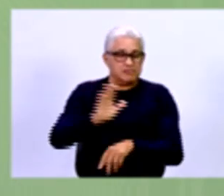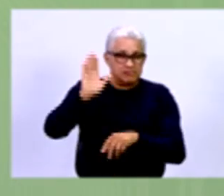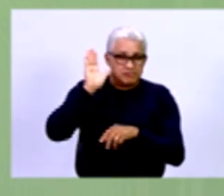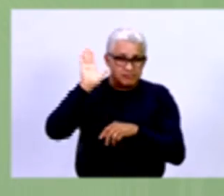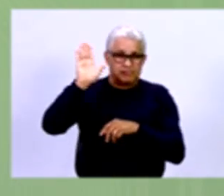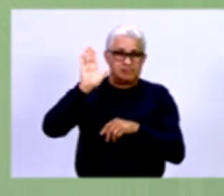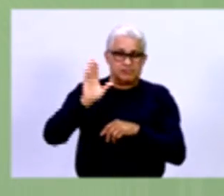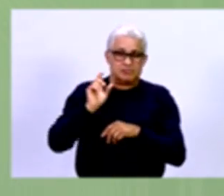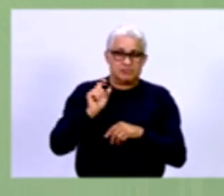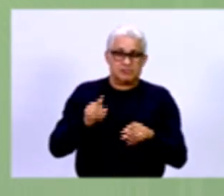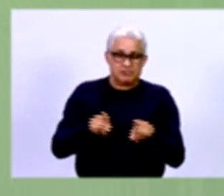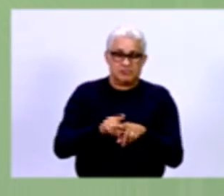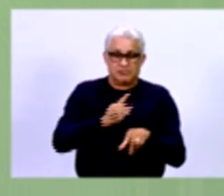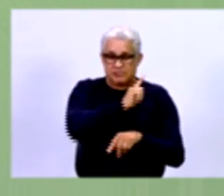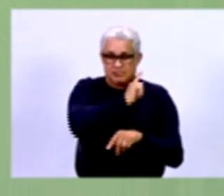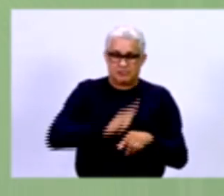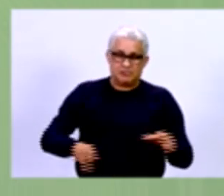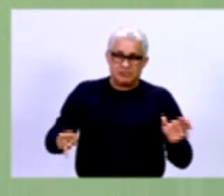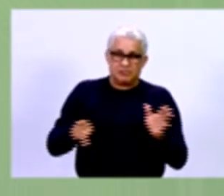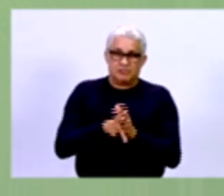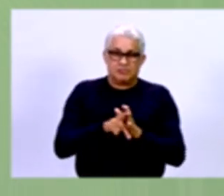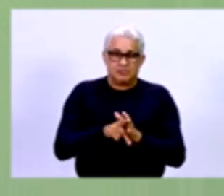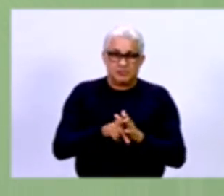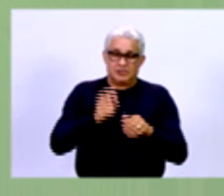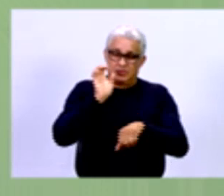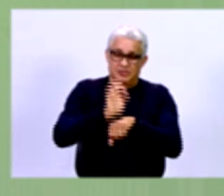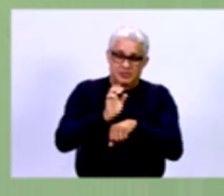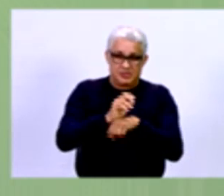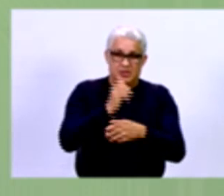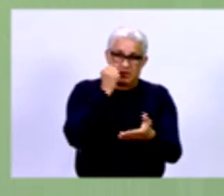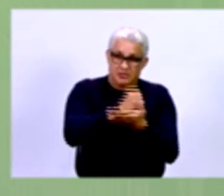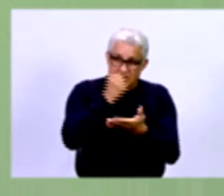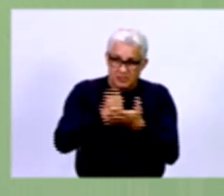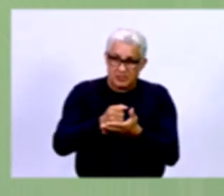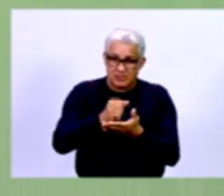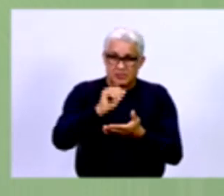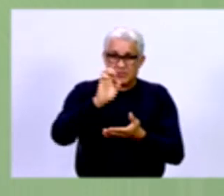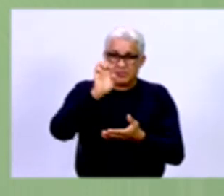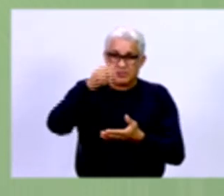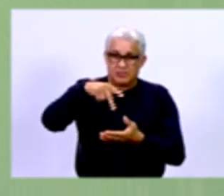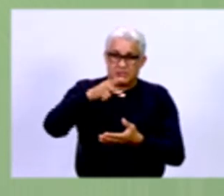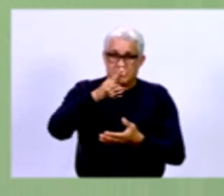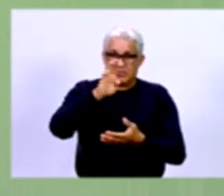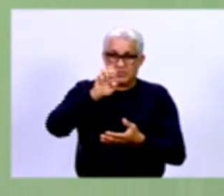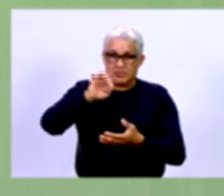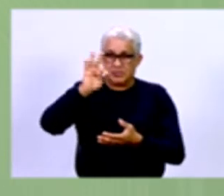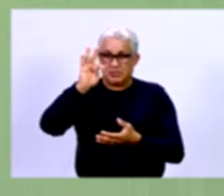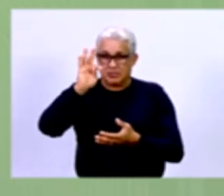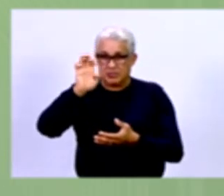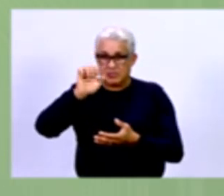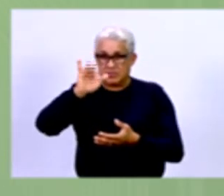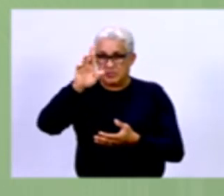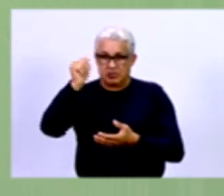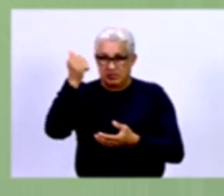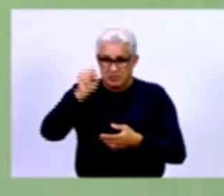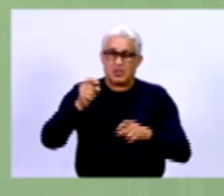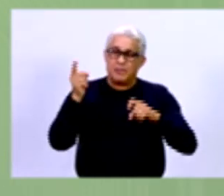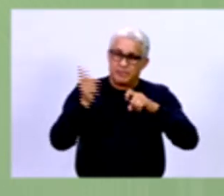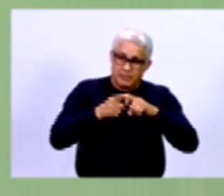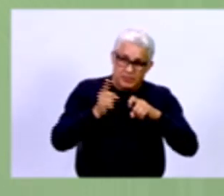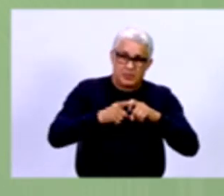atribuições institucionais, o Estado contrata empreiteiras, médicos, juízes,